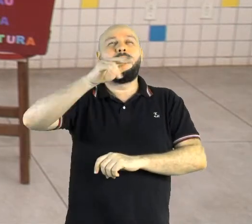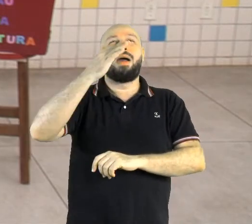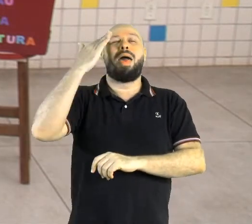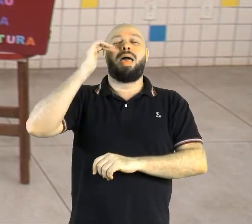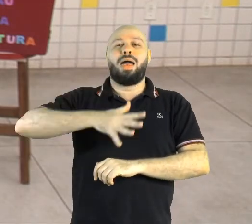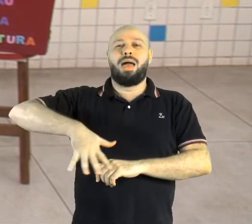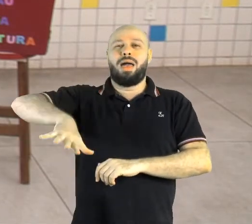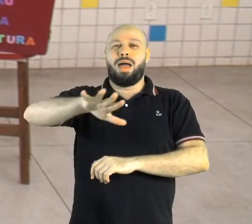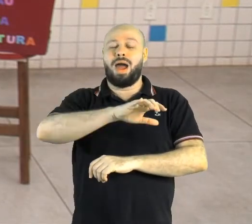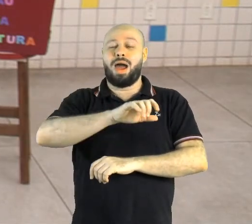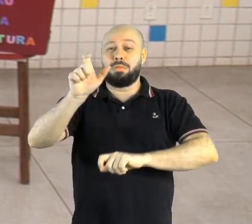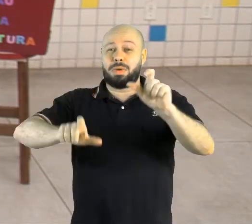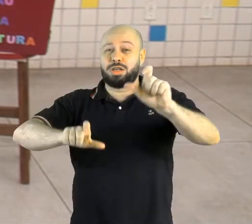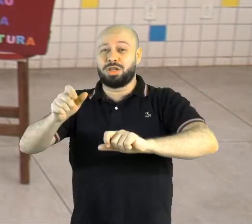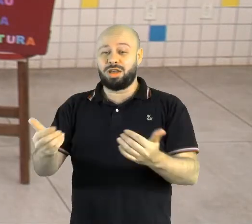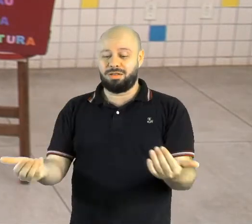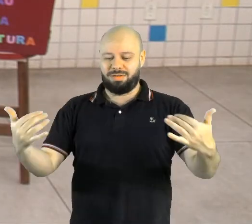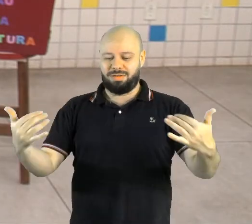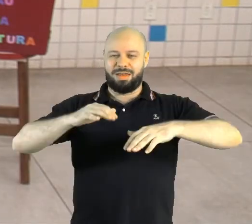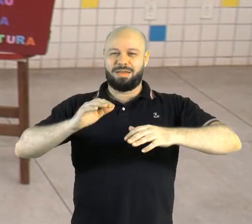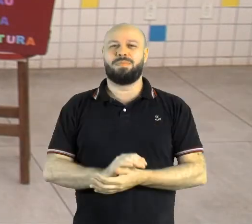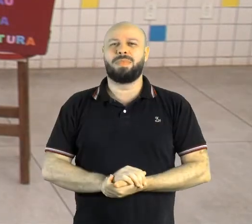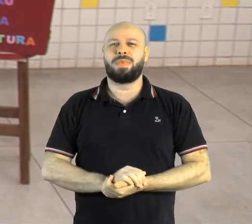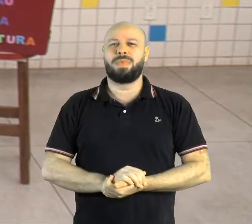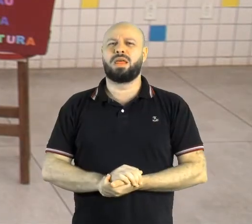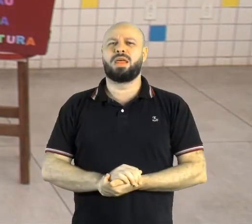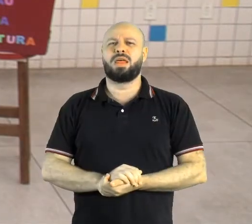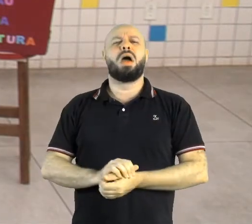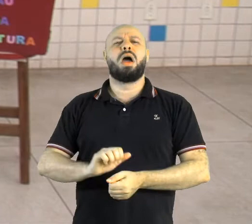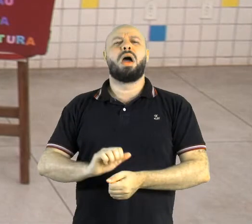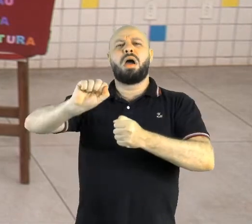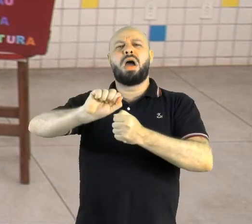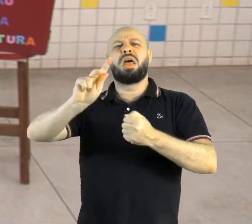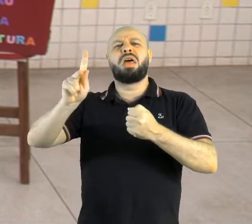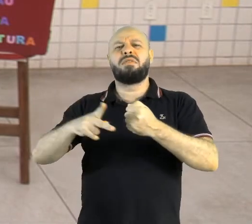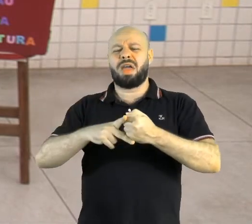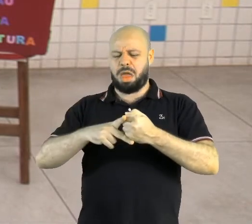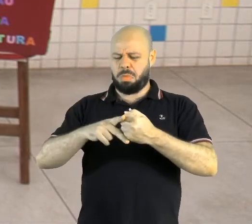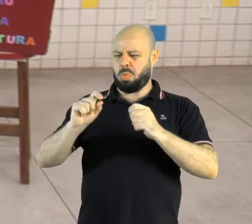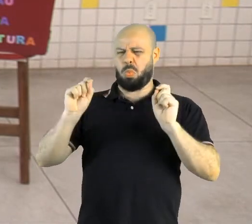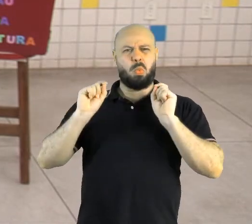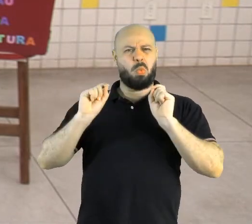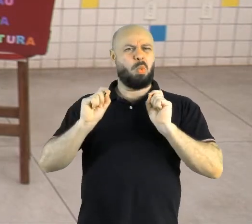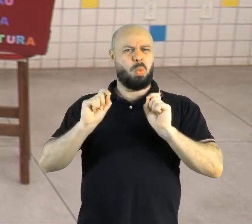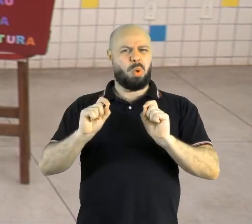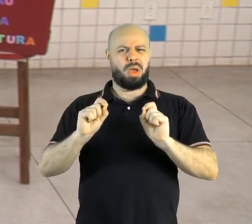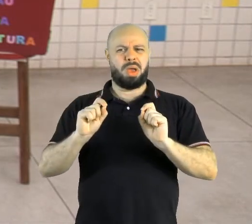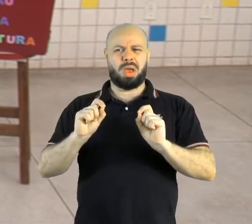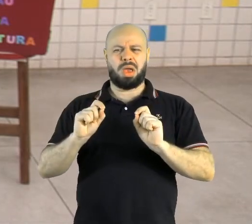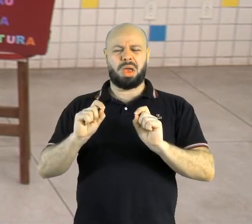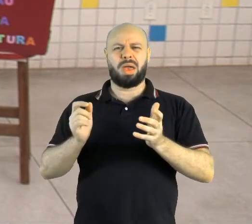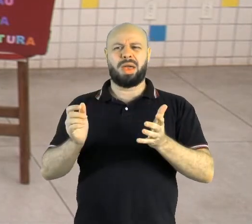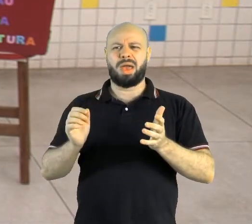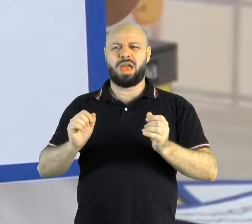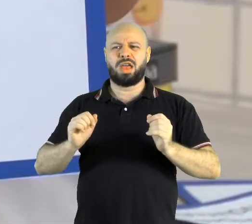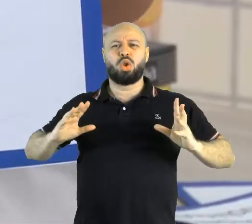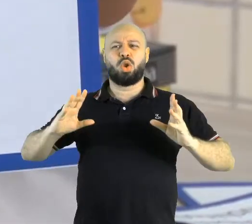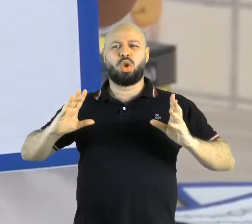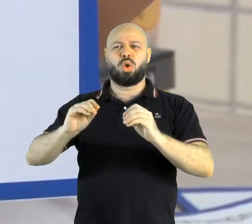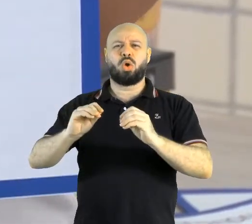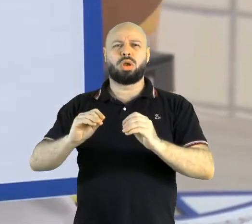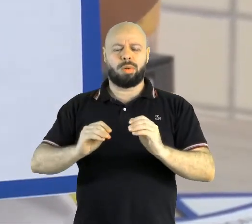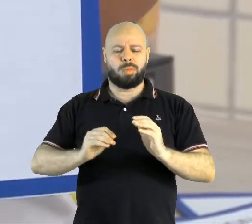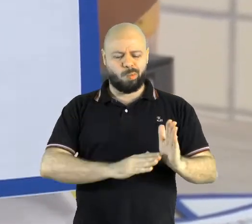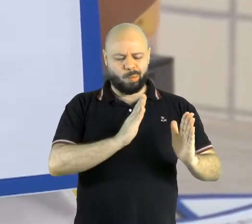envolvidos. O uso dos advérbios. O que é um advérbio, professora? Advérbio é tudo aquilo que vai dar uma